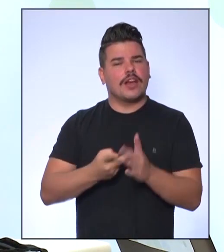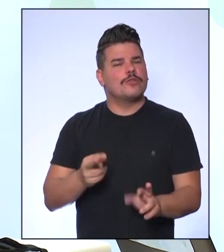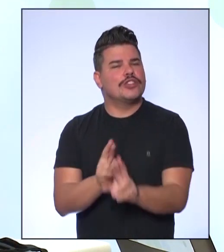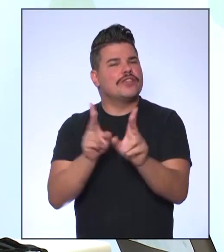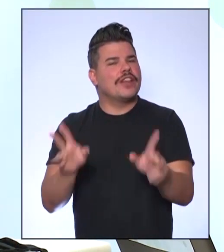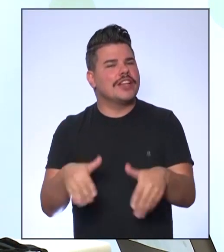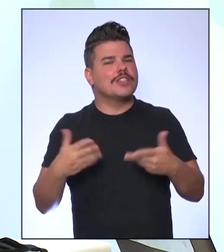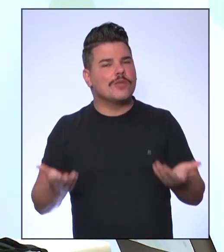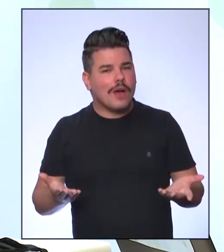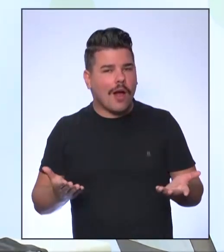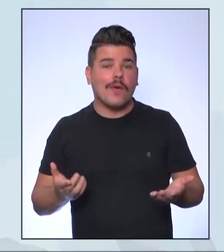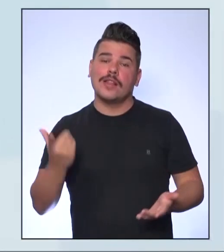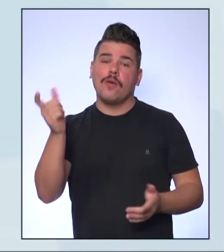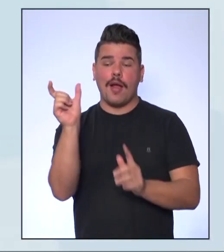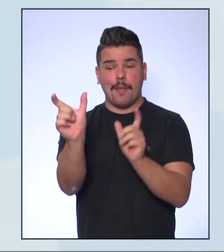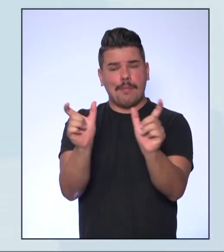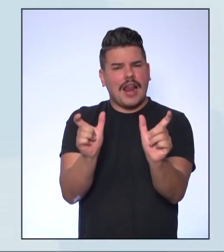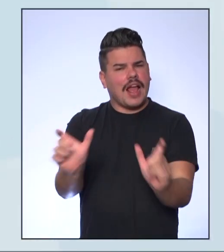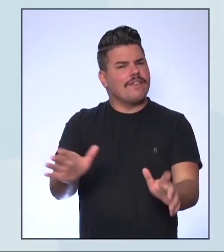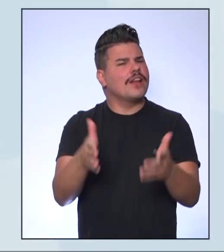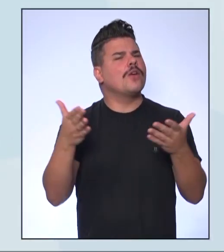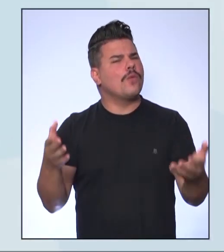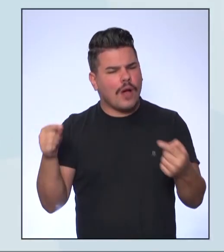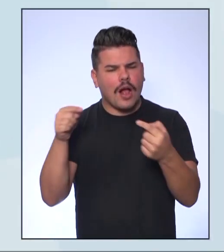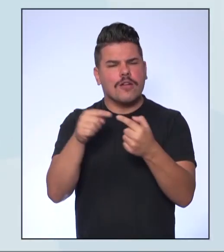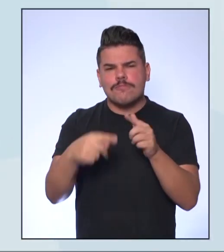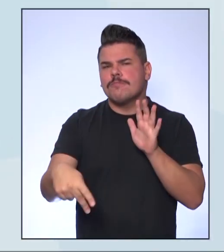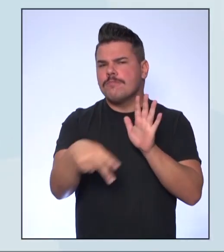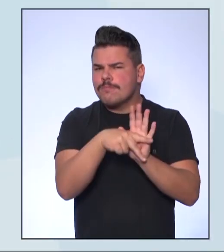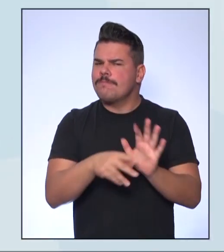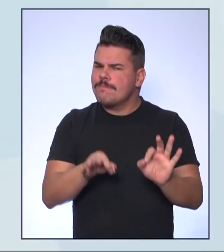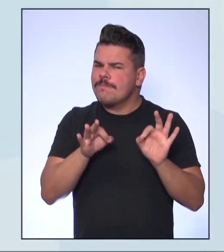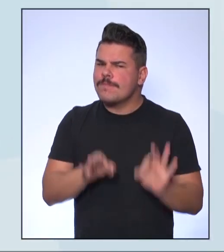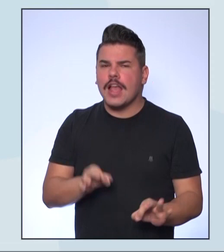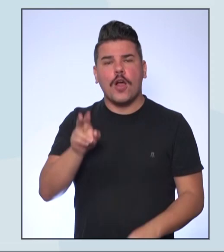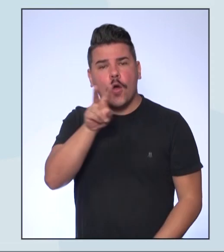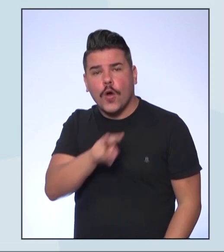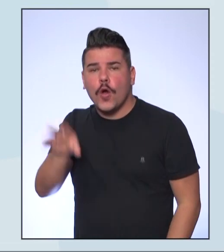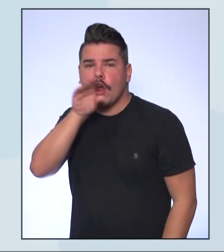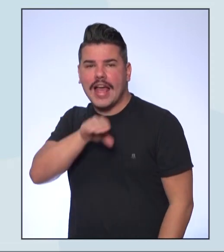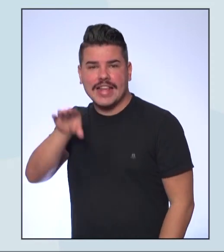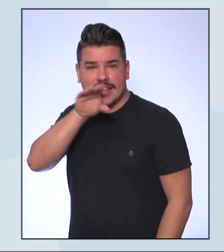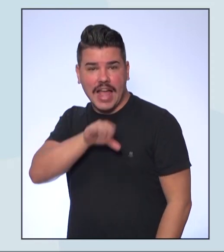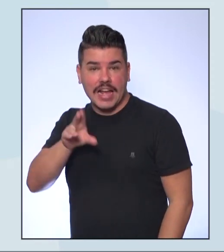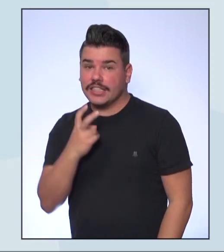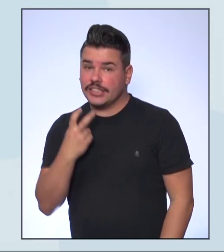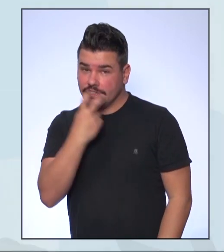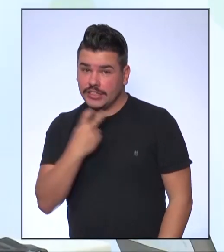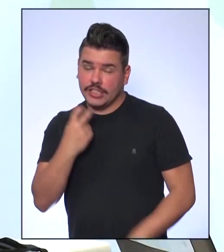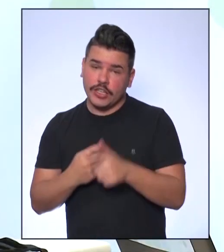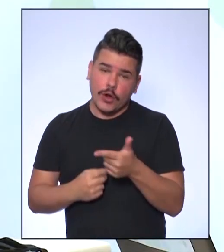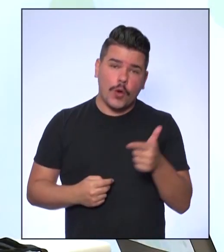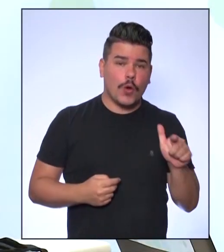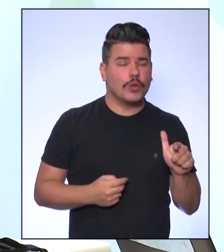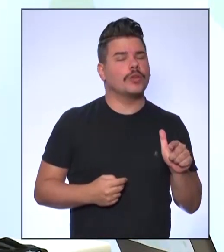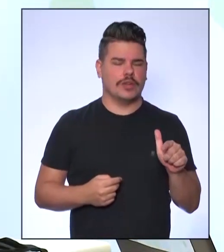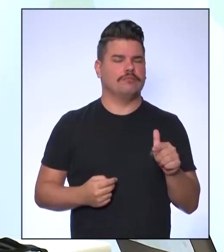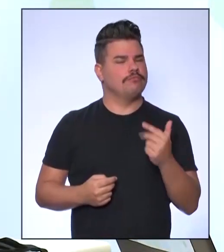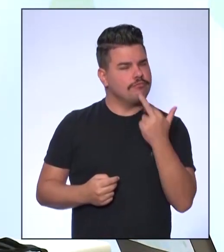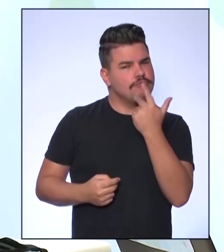Qual palavra pertence à oralidade e qual palavra que pertence à linguagem